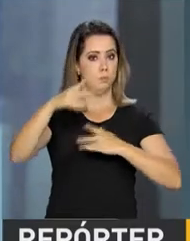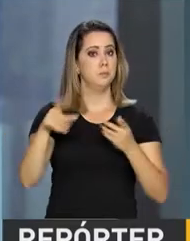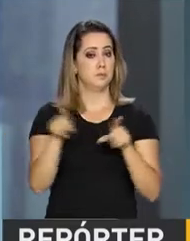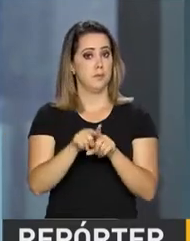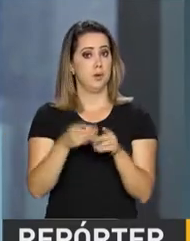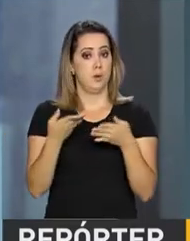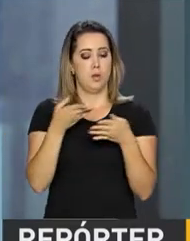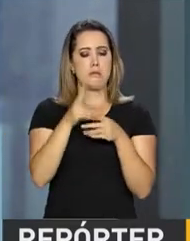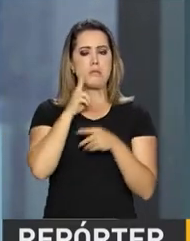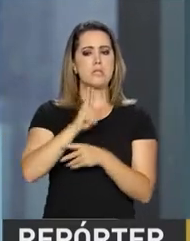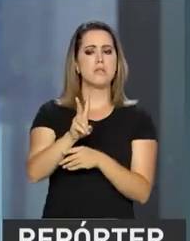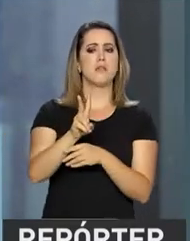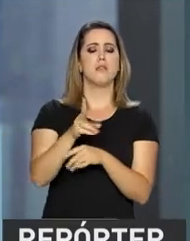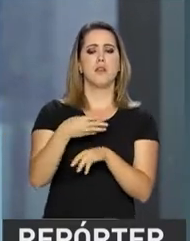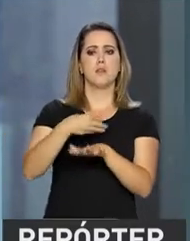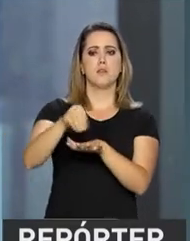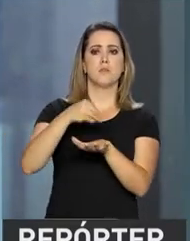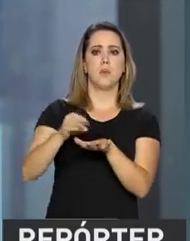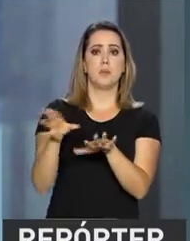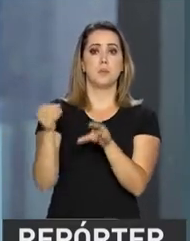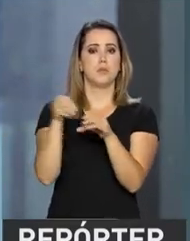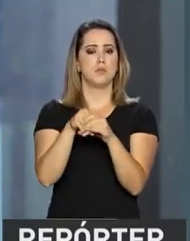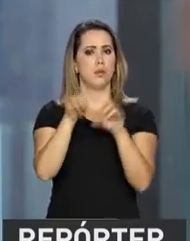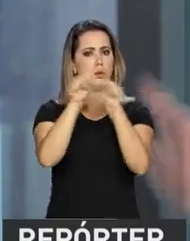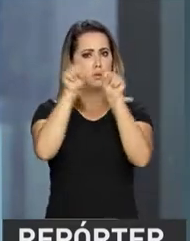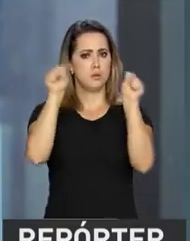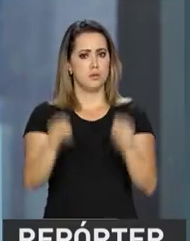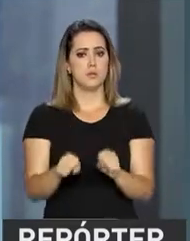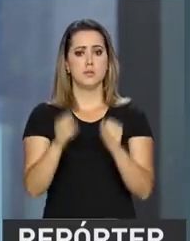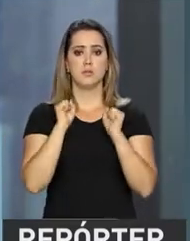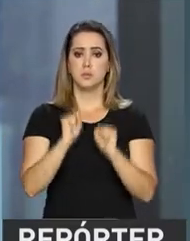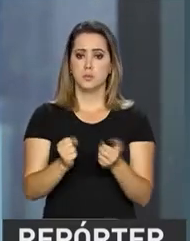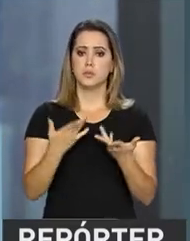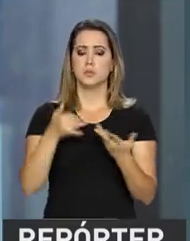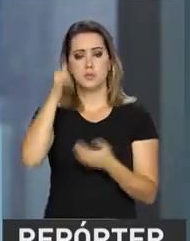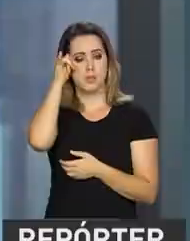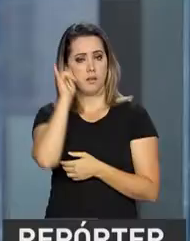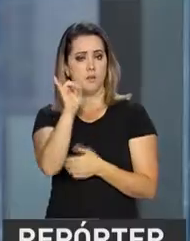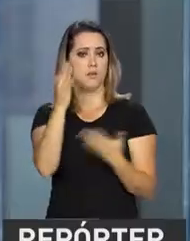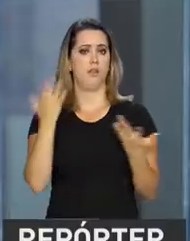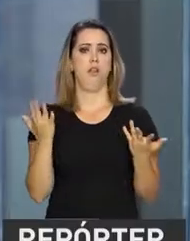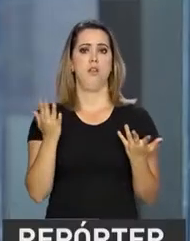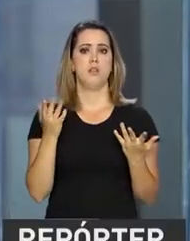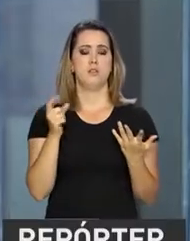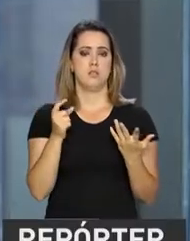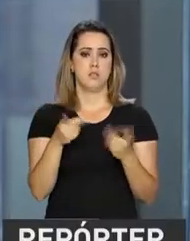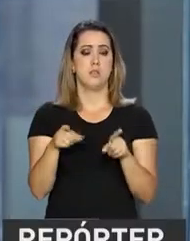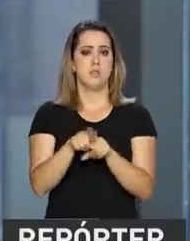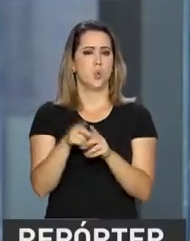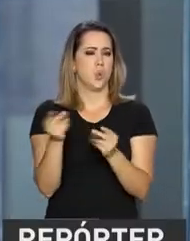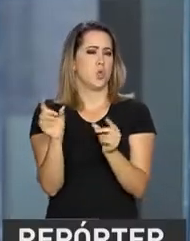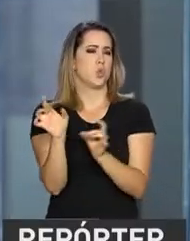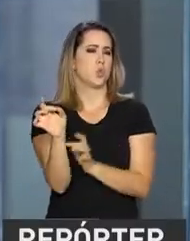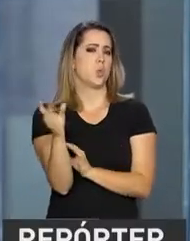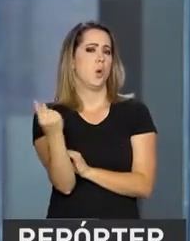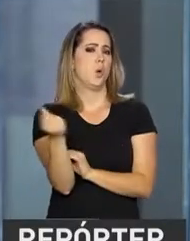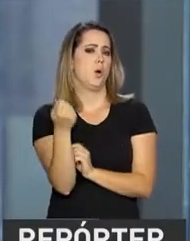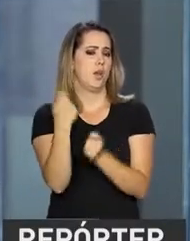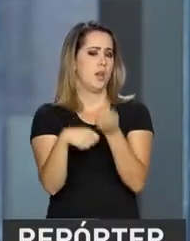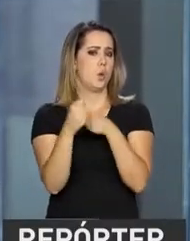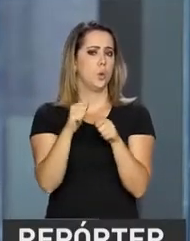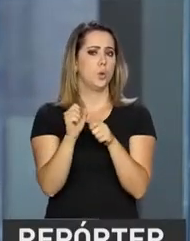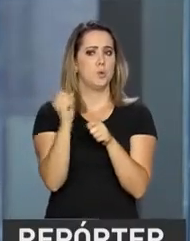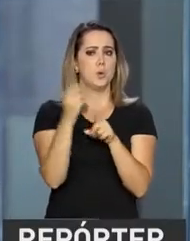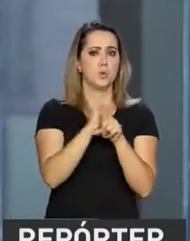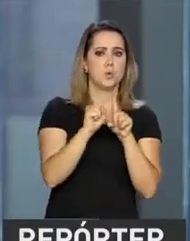serão integrados dentro desse sistema vão permitir exatamente uma previsão como essa. Não é só a questão econômica, não é só a questão social,